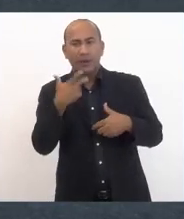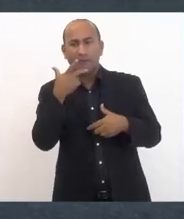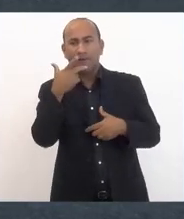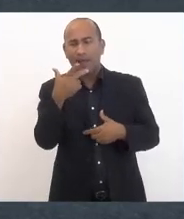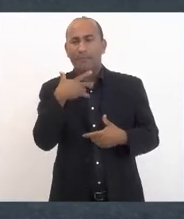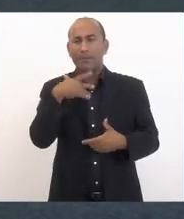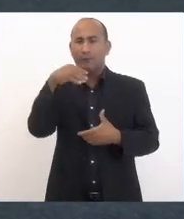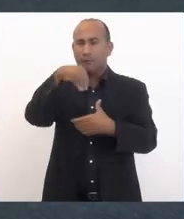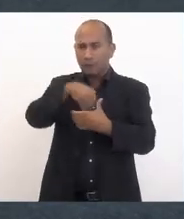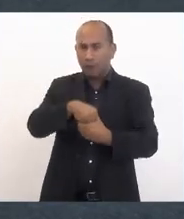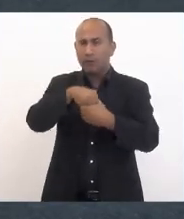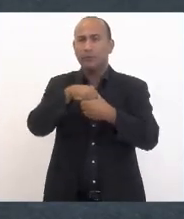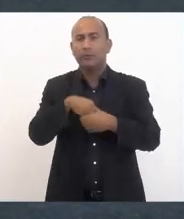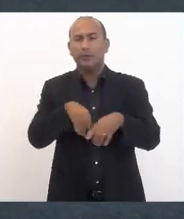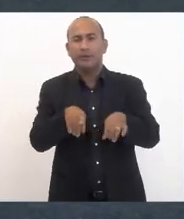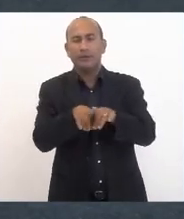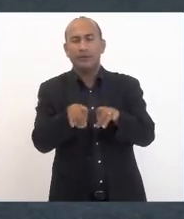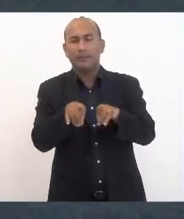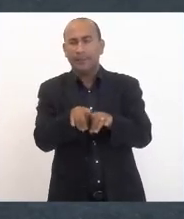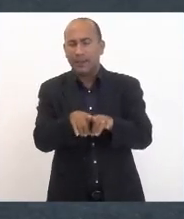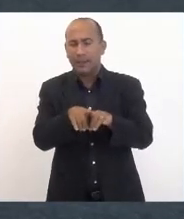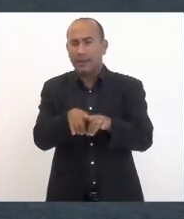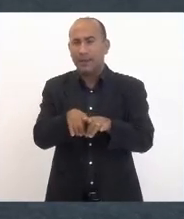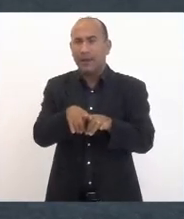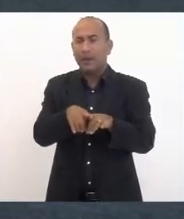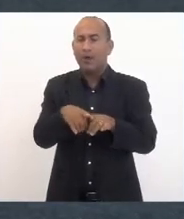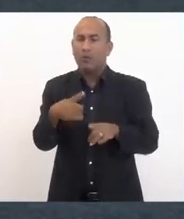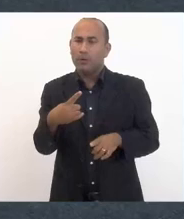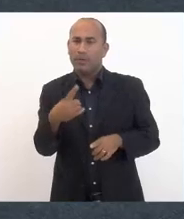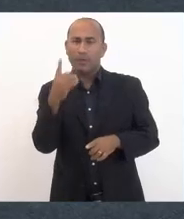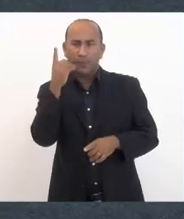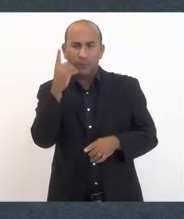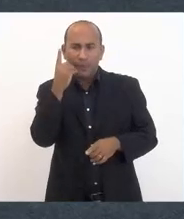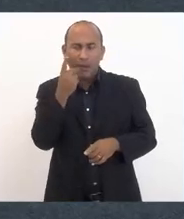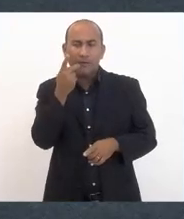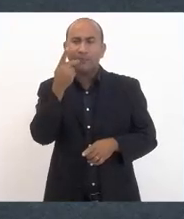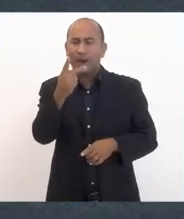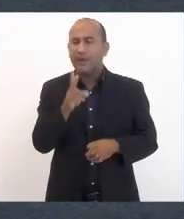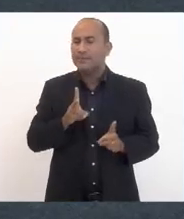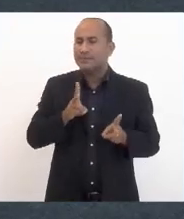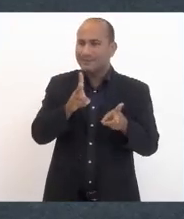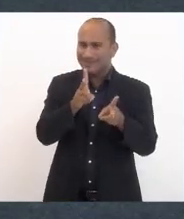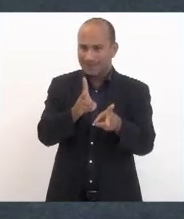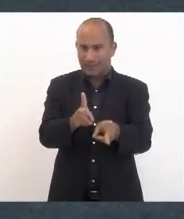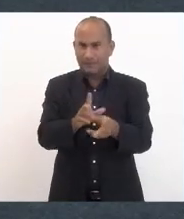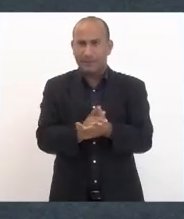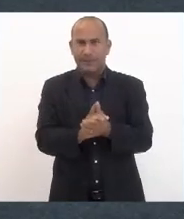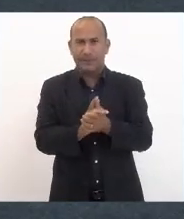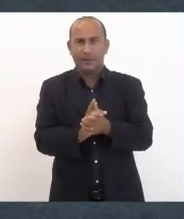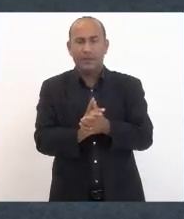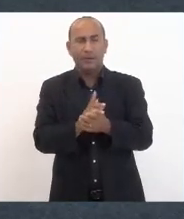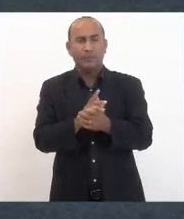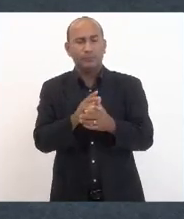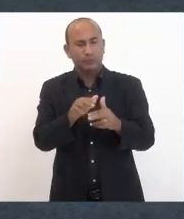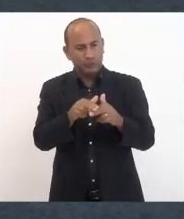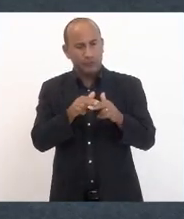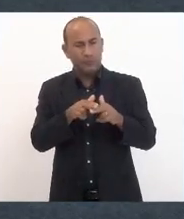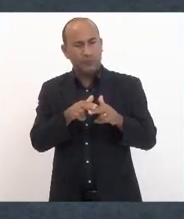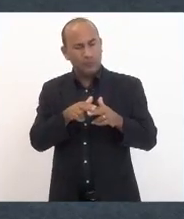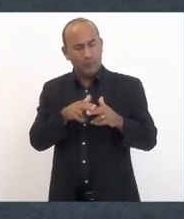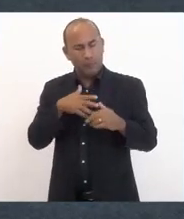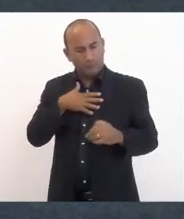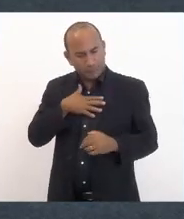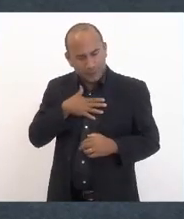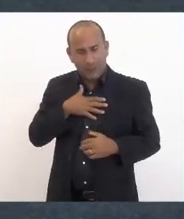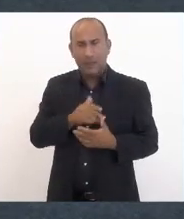meu voto e cumprimentar aqui um deputado que sempre foi referência para mim, e